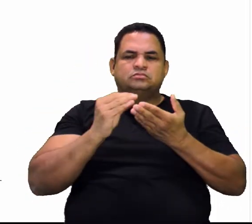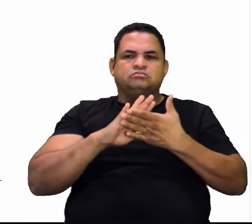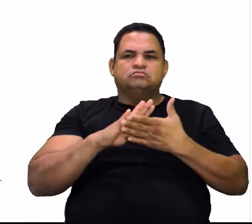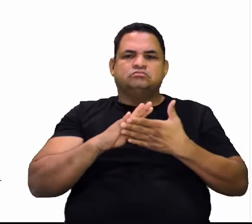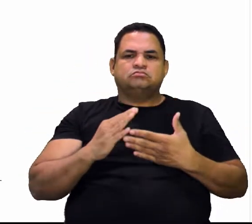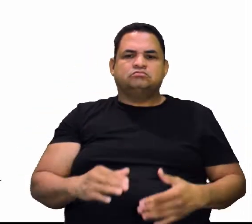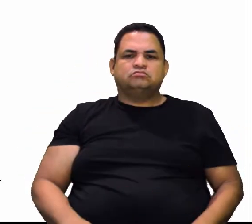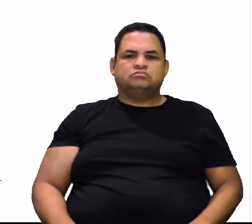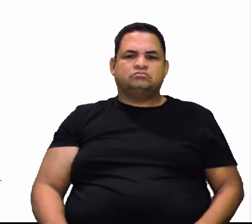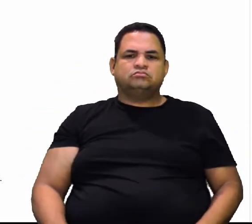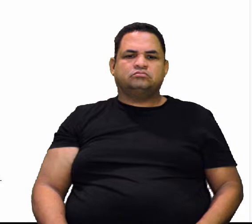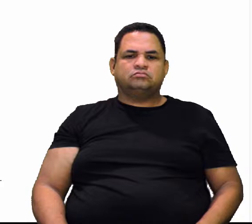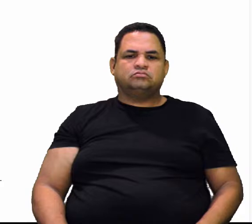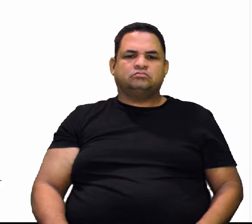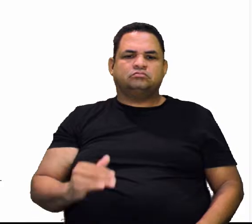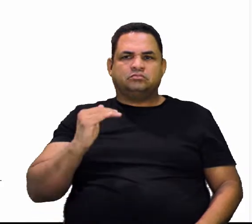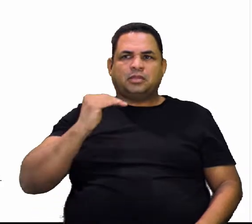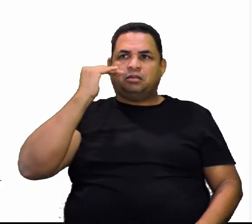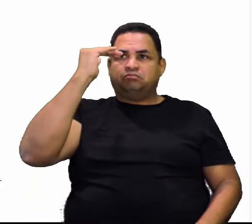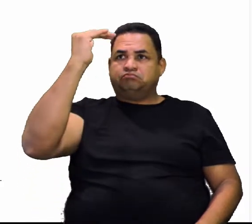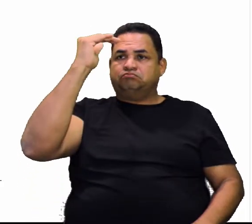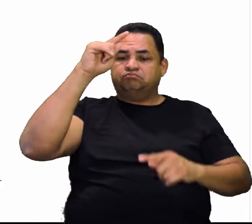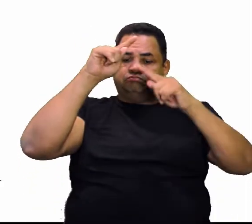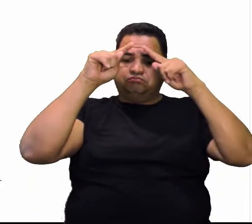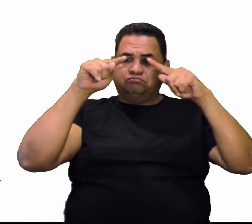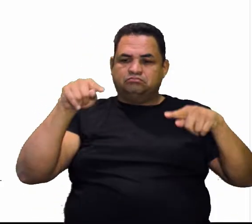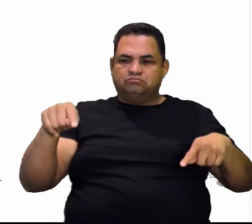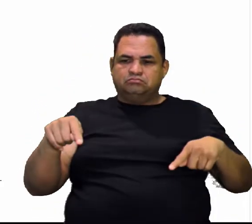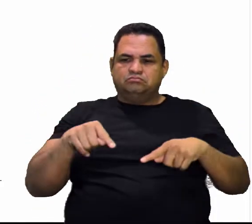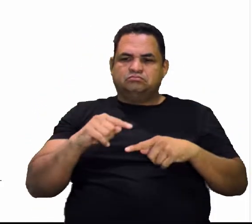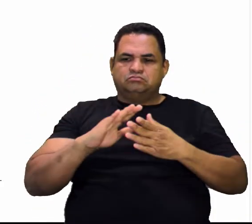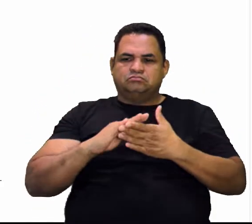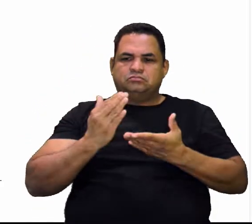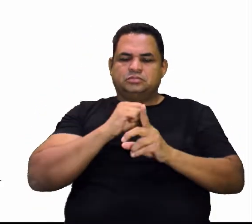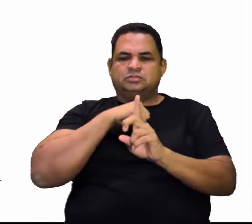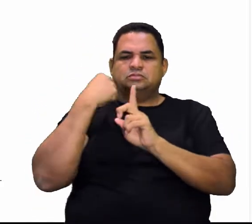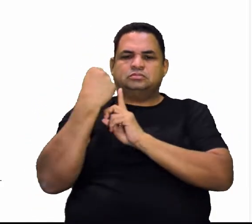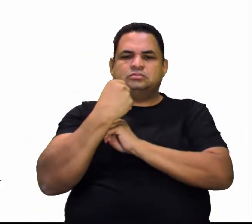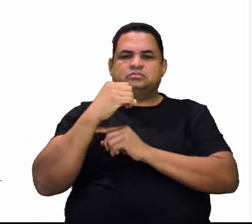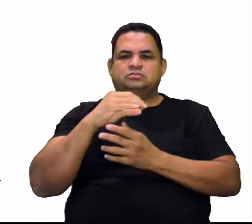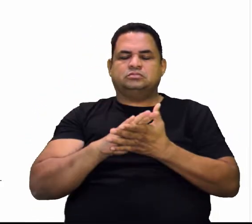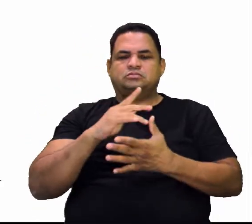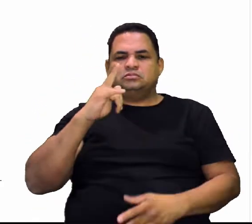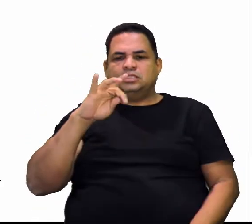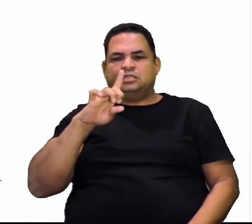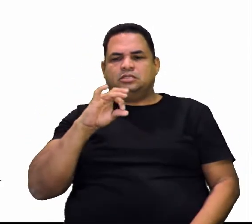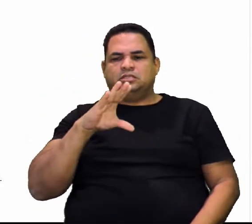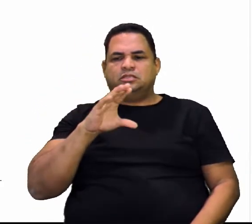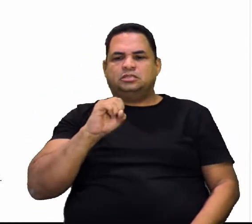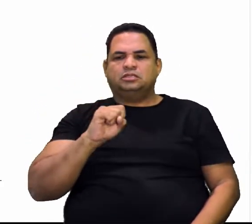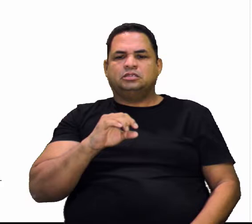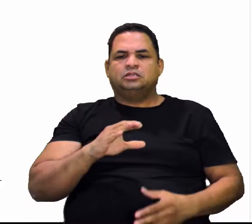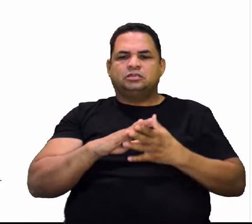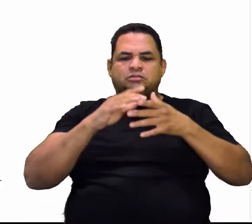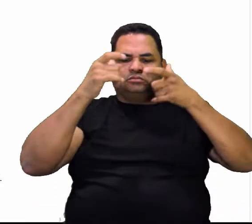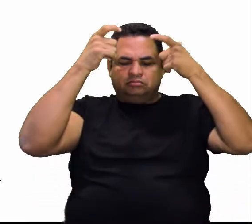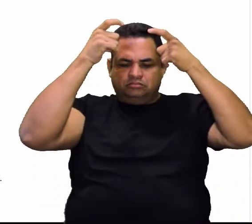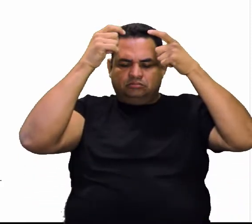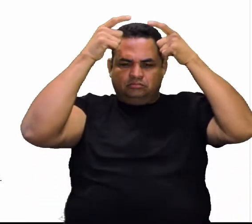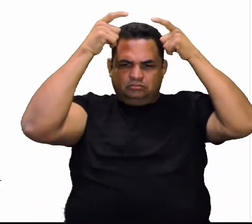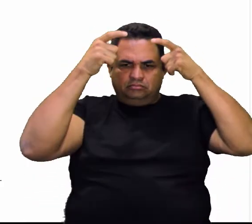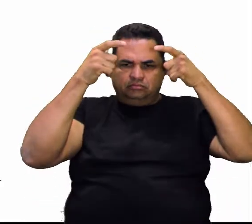fosse a camada da nobreza de Roma. Então, seja na